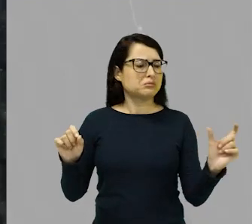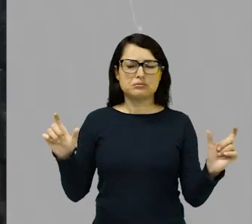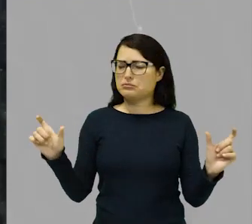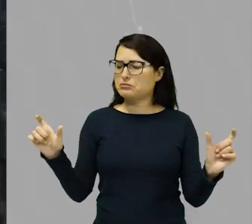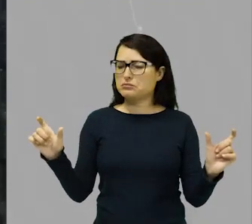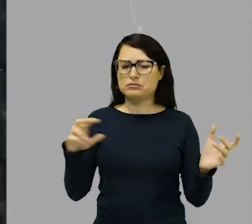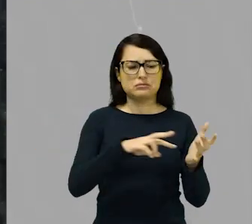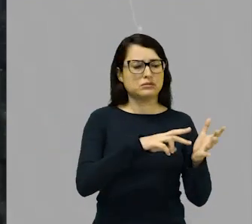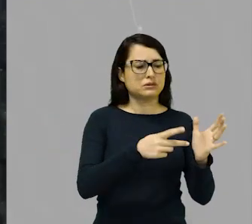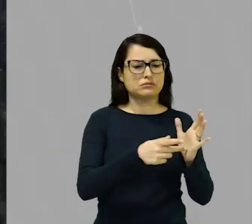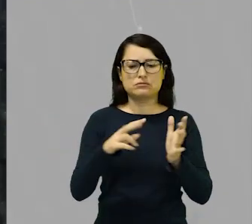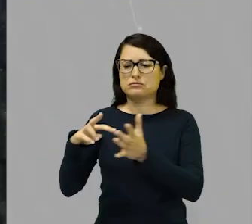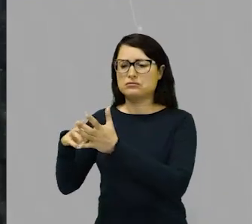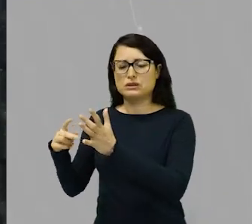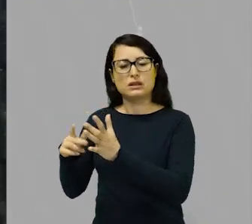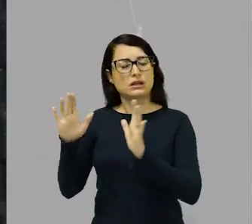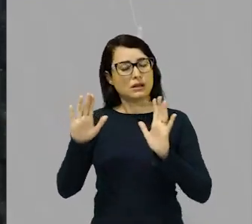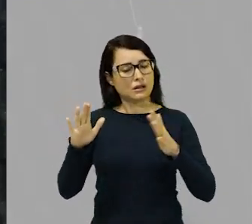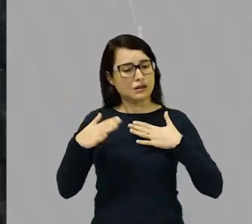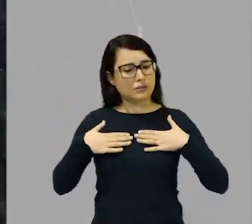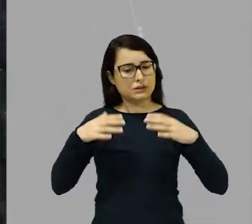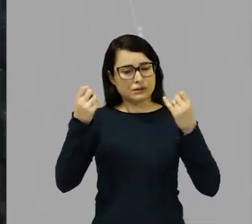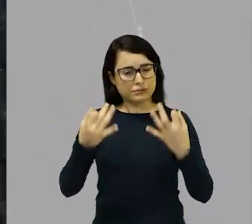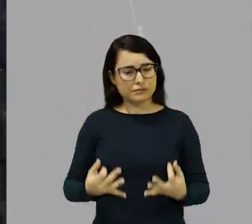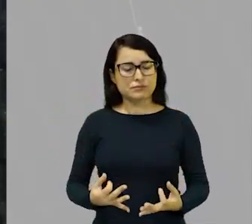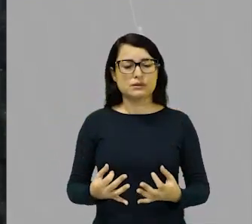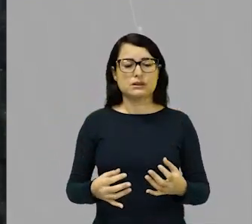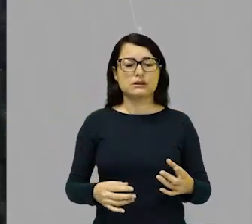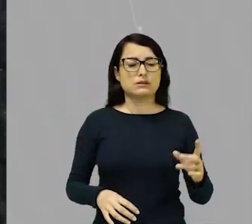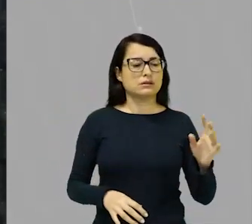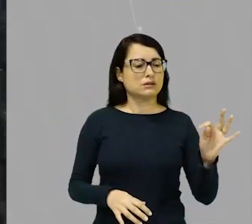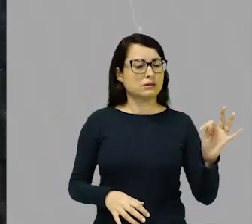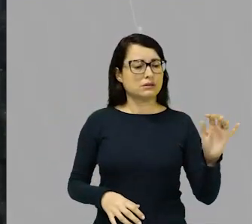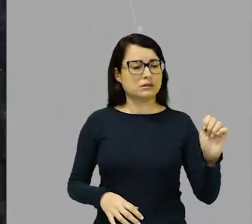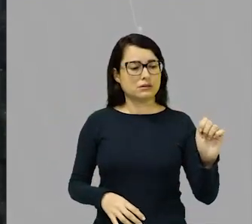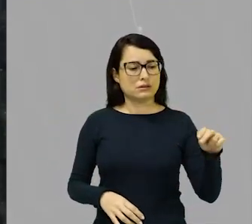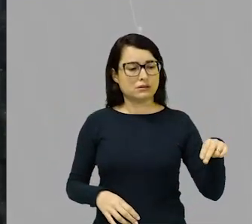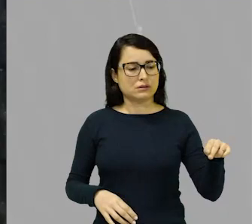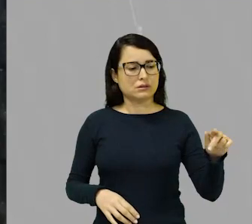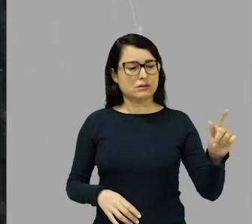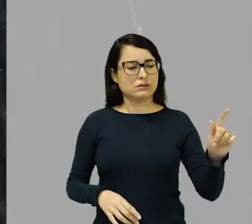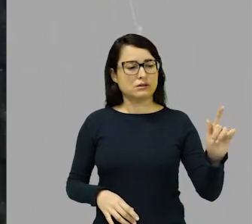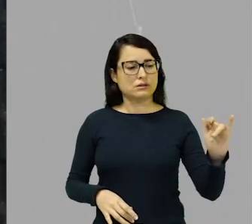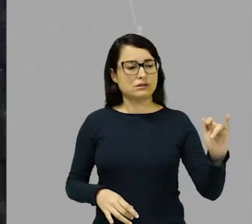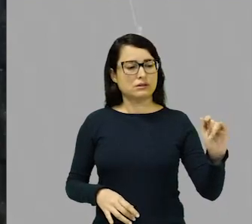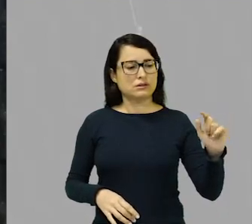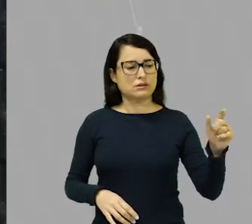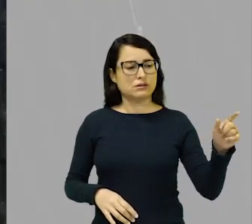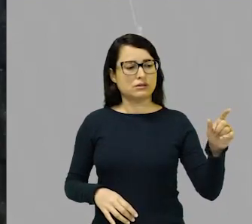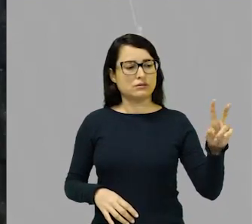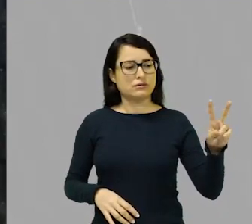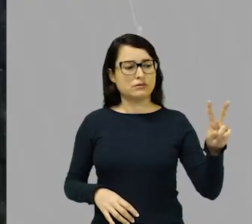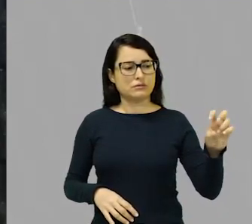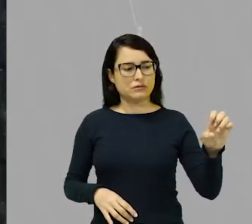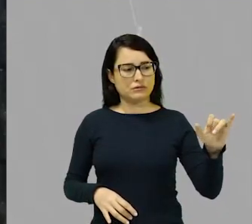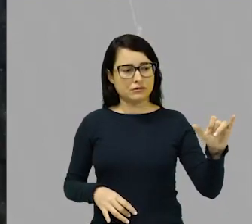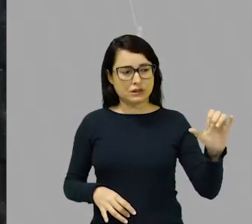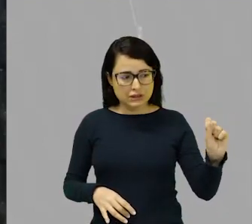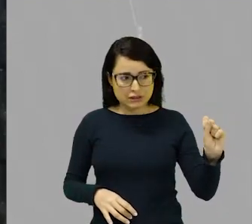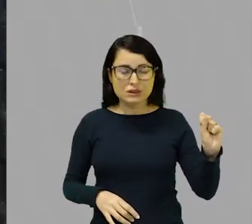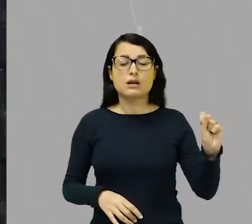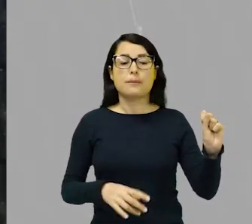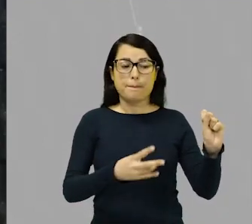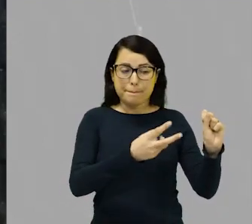vou te explicar. Tangível é aquilo que você pode perceber. É aquilo que é simbólico no sentido de